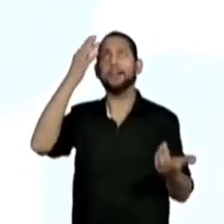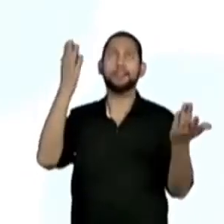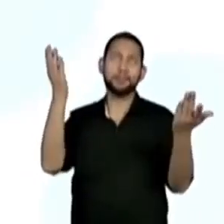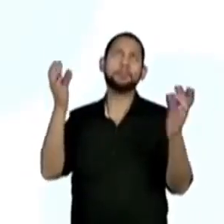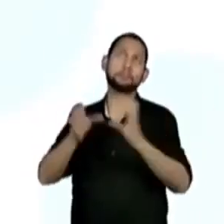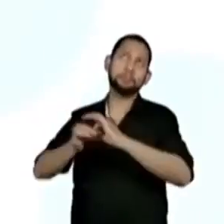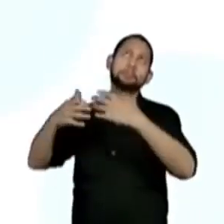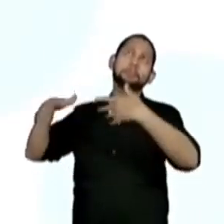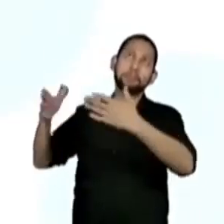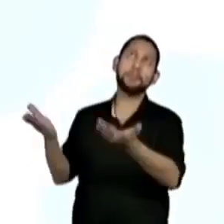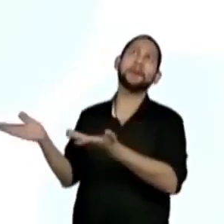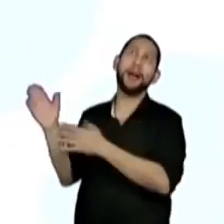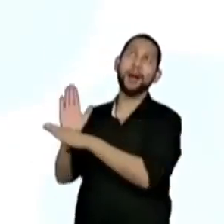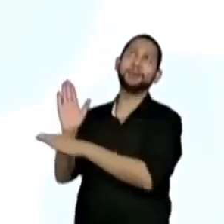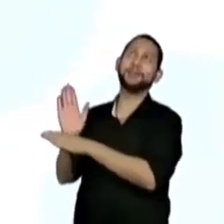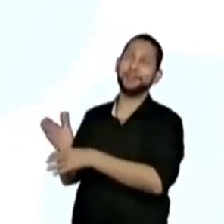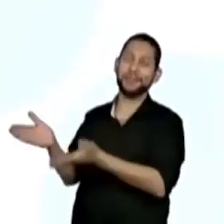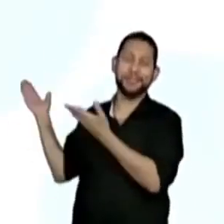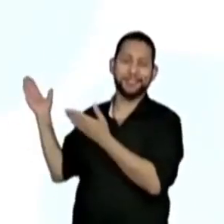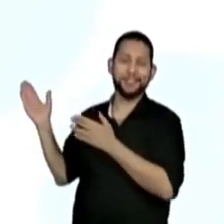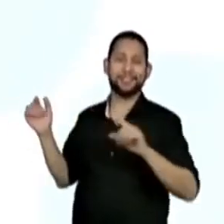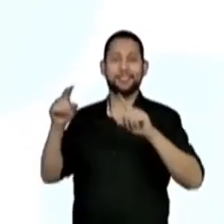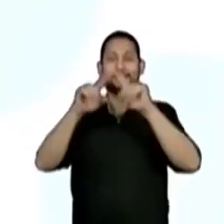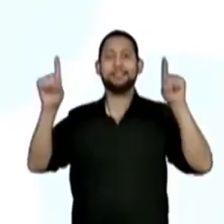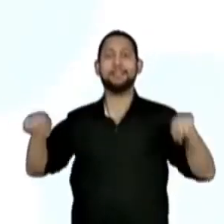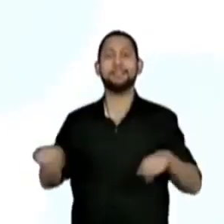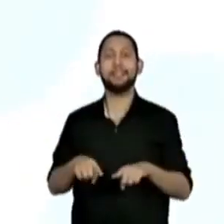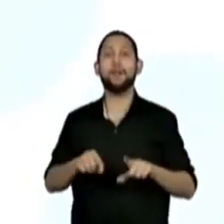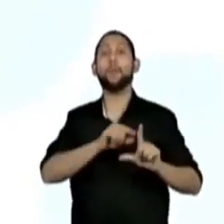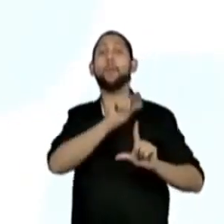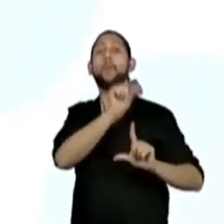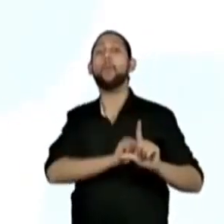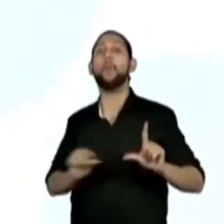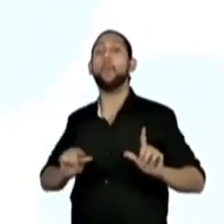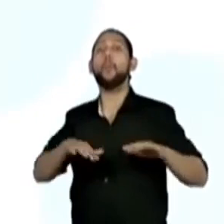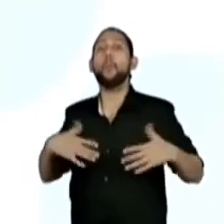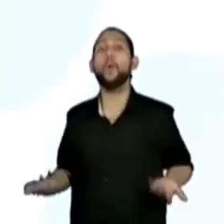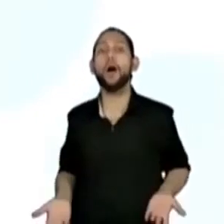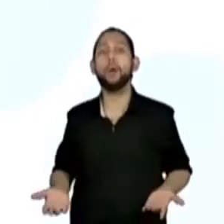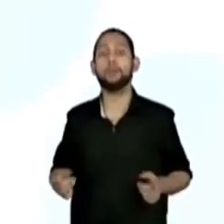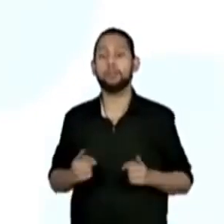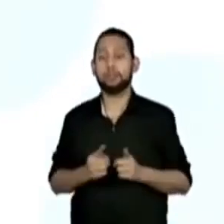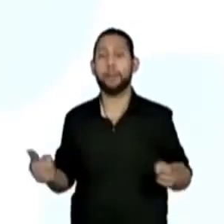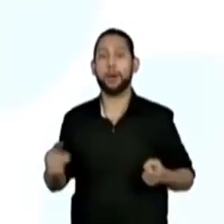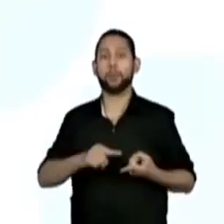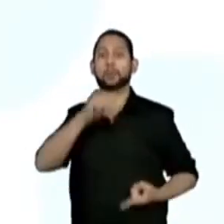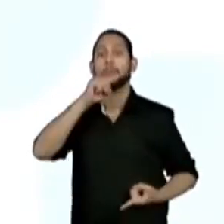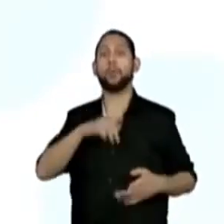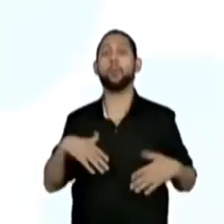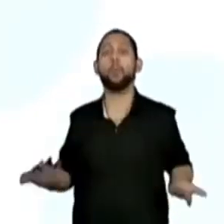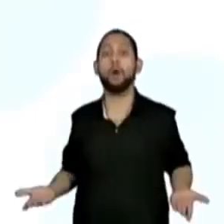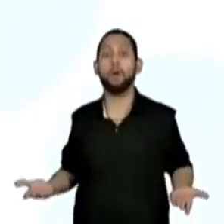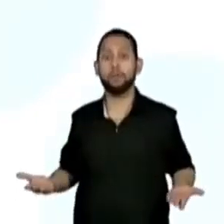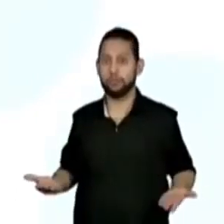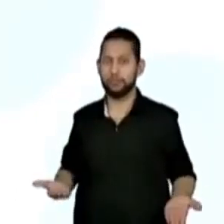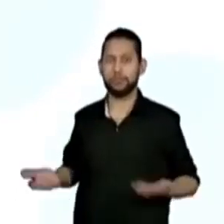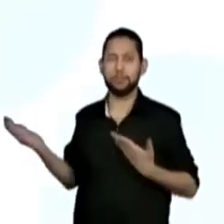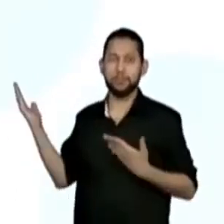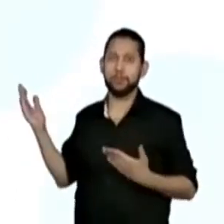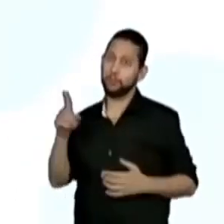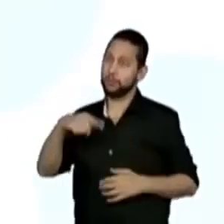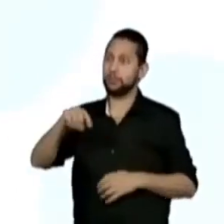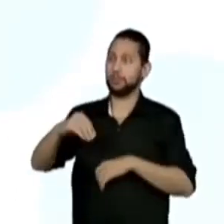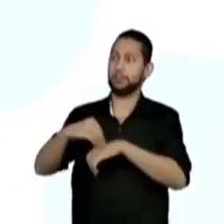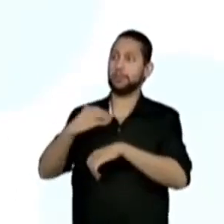vamos lá Quais são as medidas desta obra vou deixar ele colocar aqui as medidas E aí vocês me